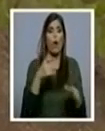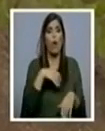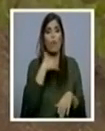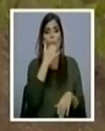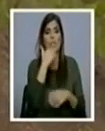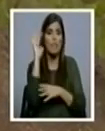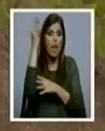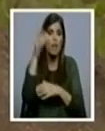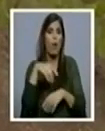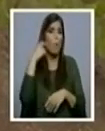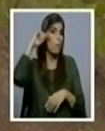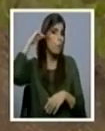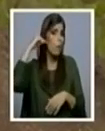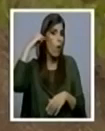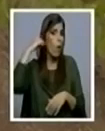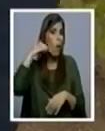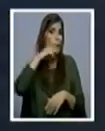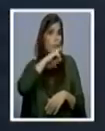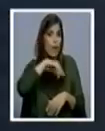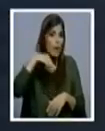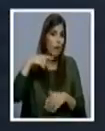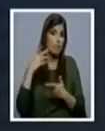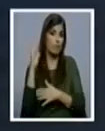da macieira ou da pereira, como estávamos a falar há bocadinho.